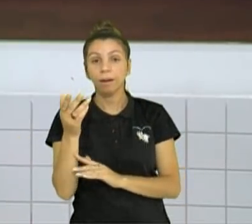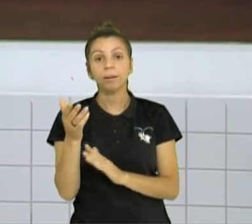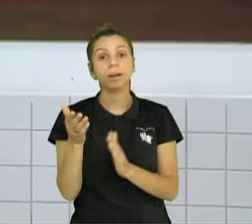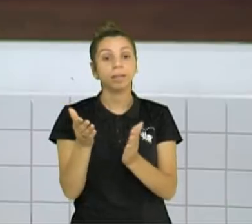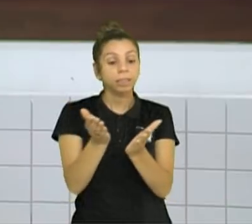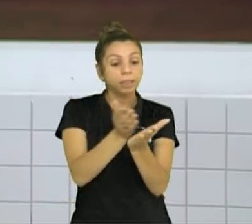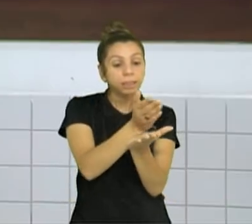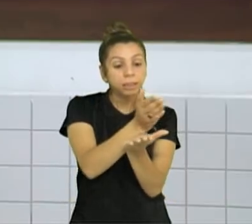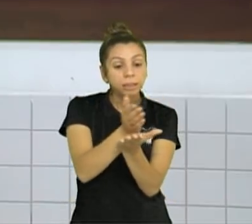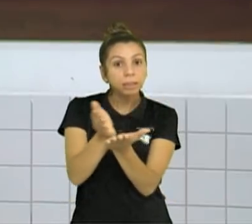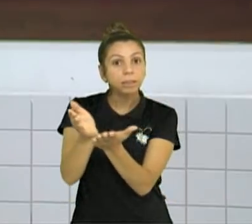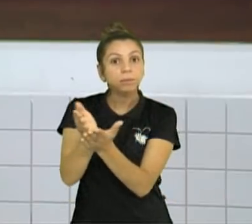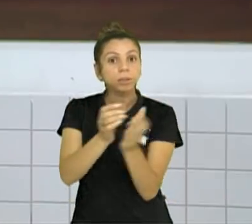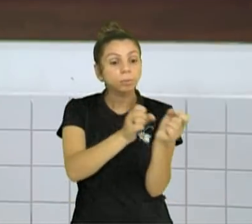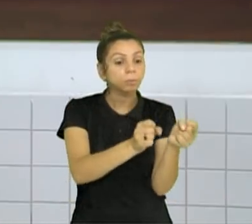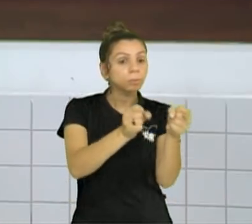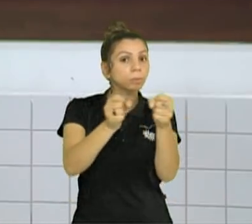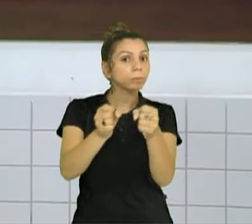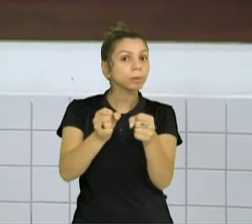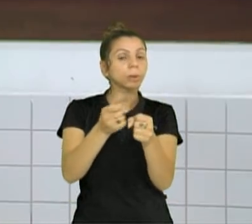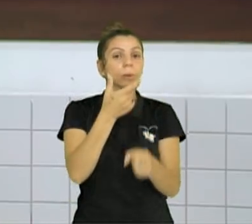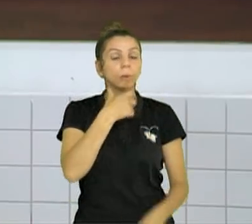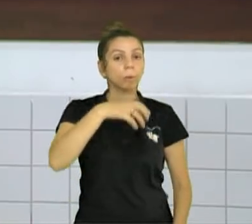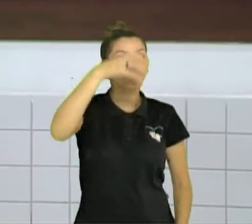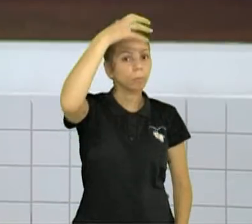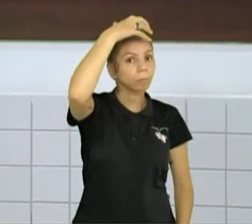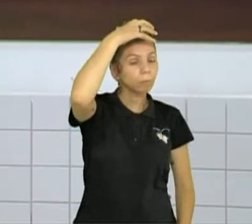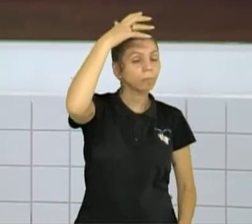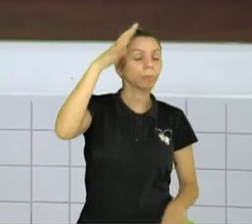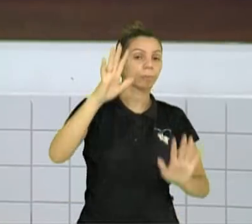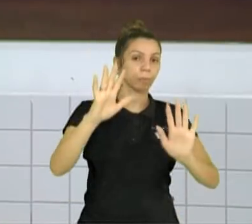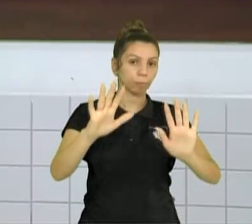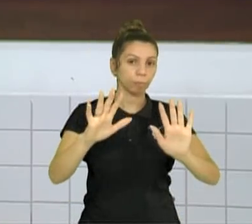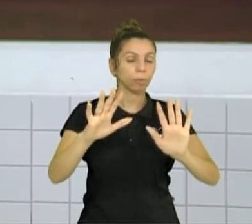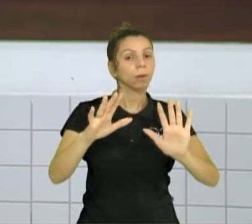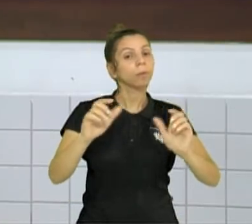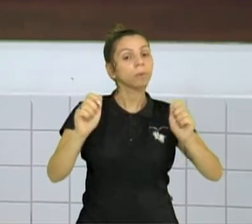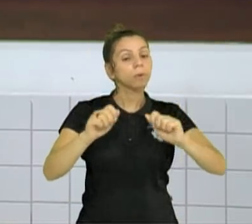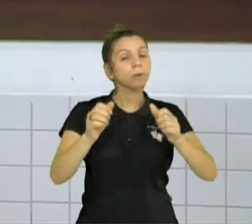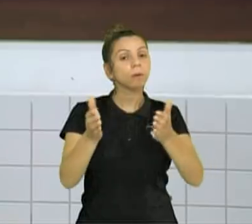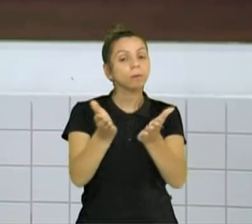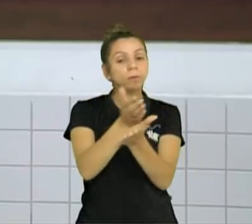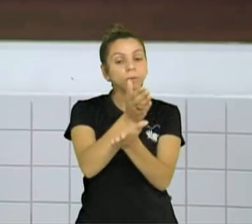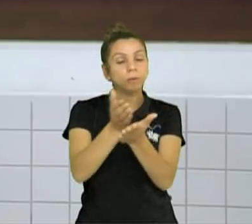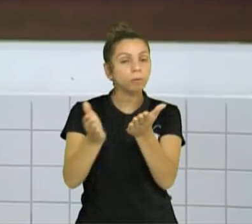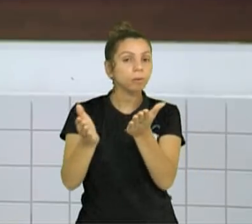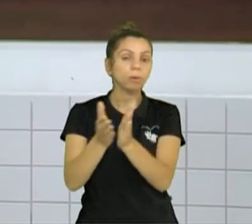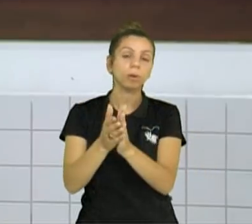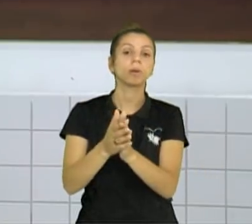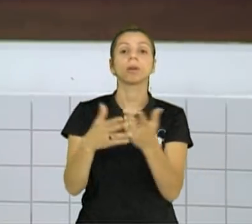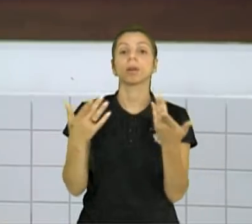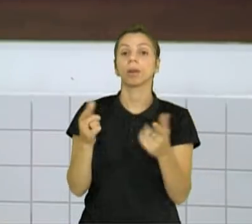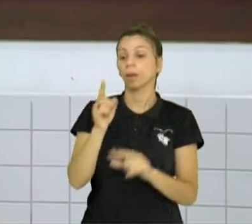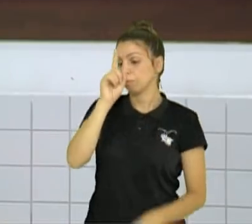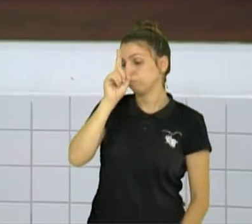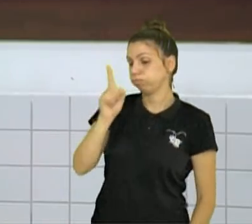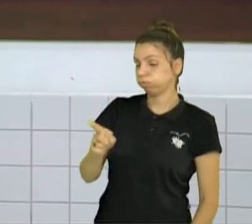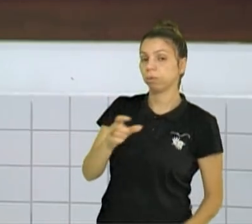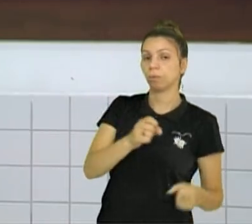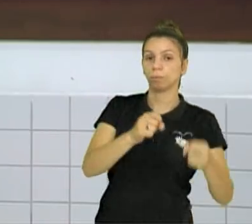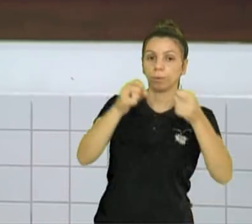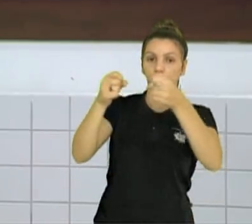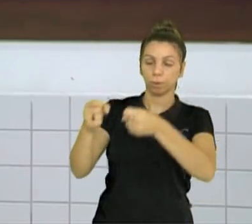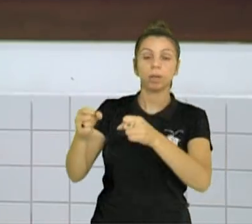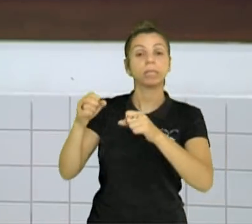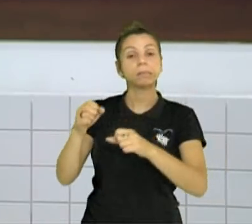rei absolutista, que estava tudo concentrado em suas mãos e que isso favorecia o abuso da autoridade. E que se dividisse